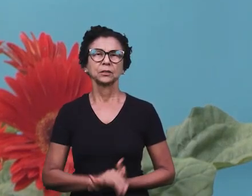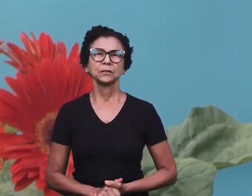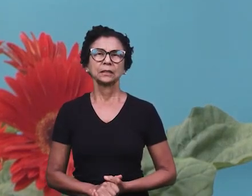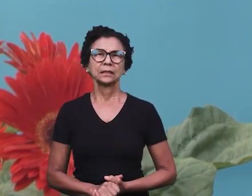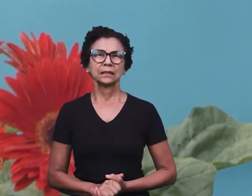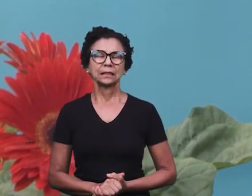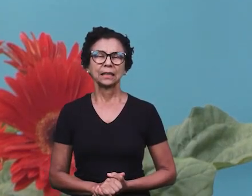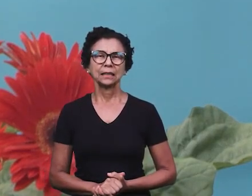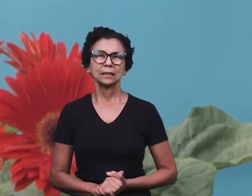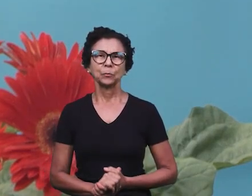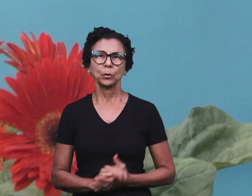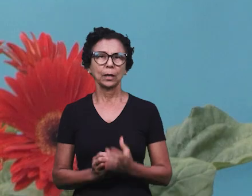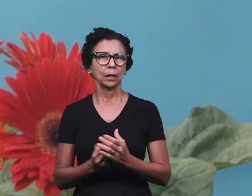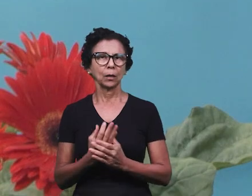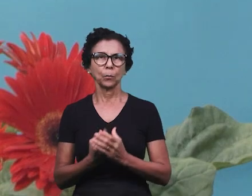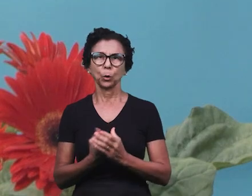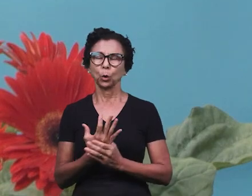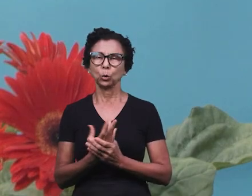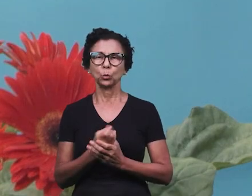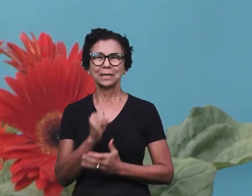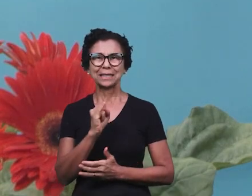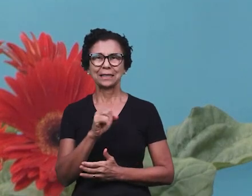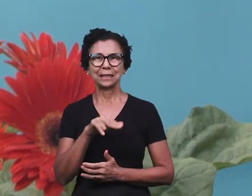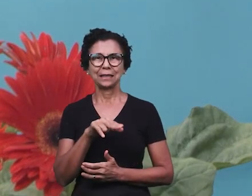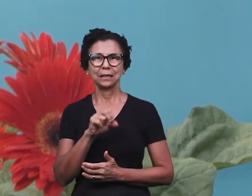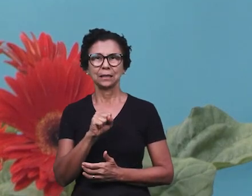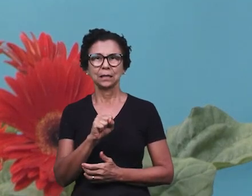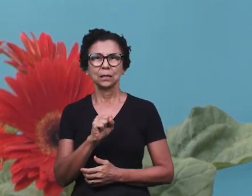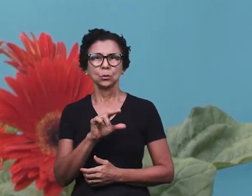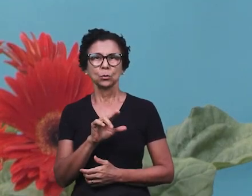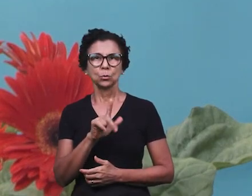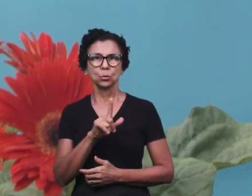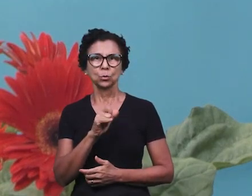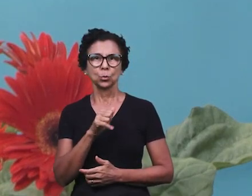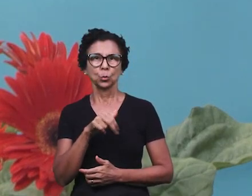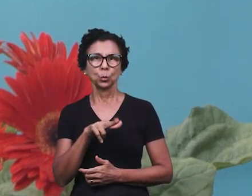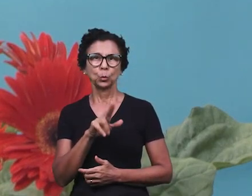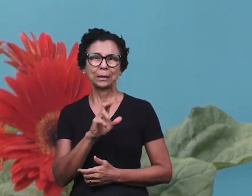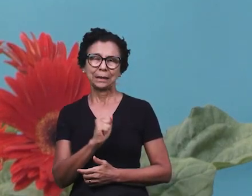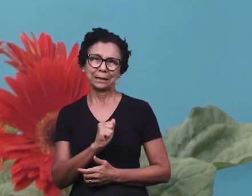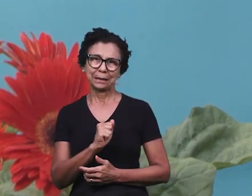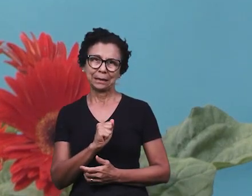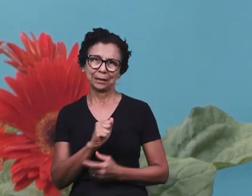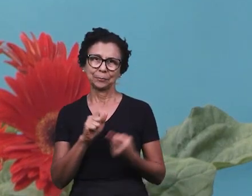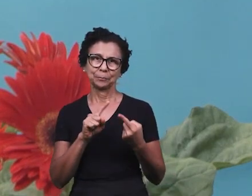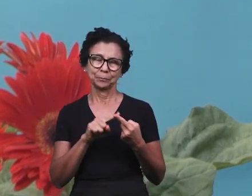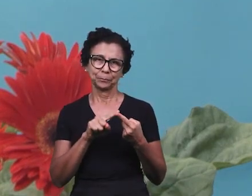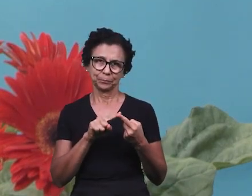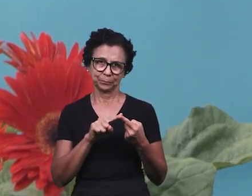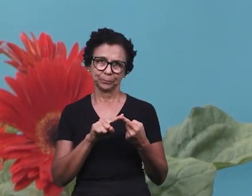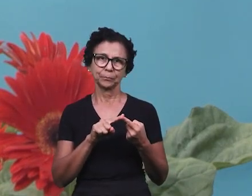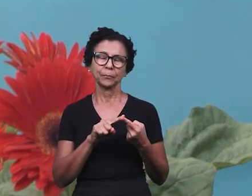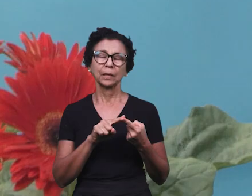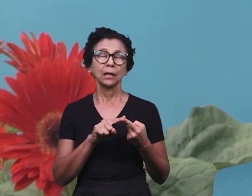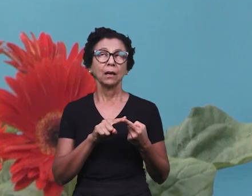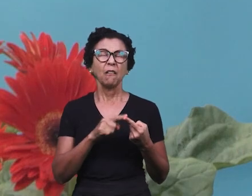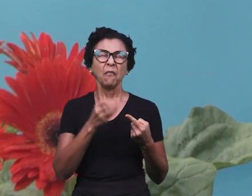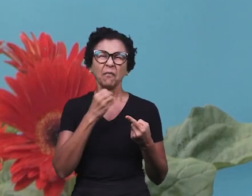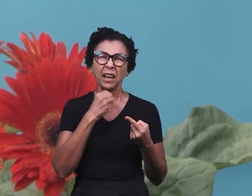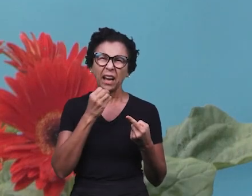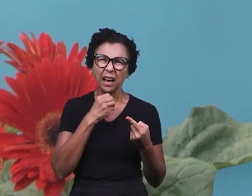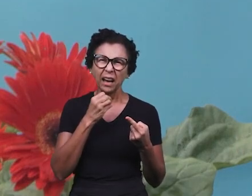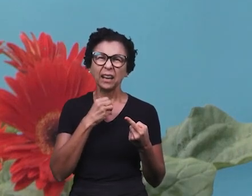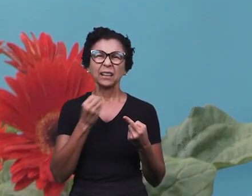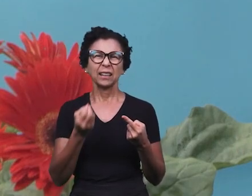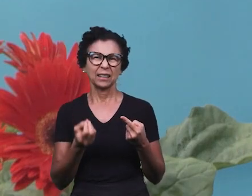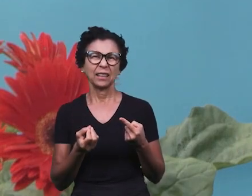não produção ou ainda uma insulina não tão eficiente. Então, nós temos o pâncreas